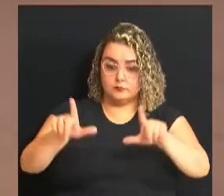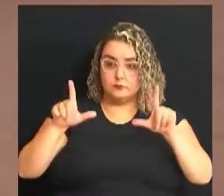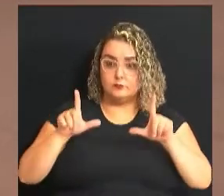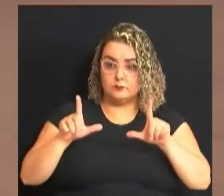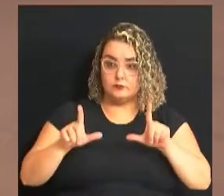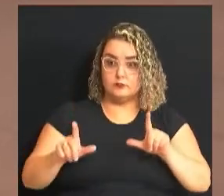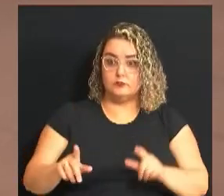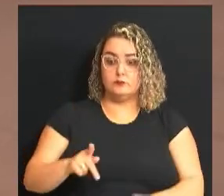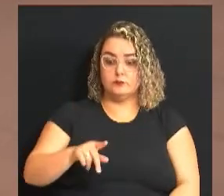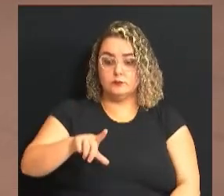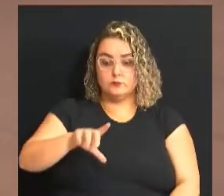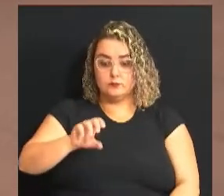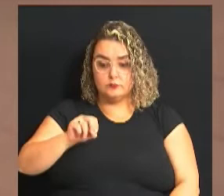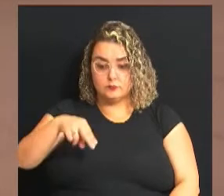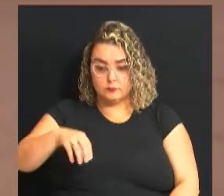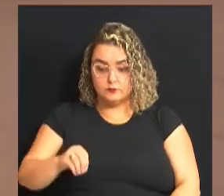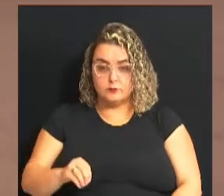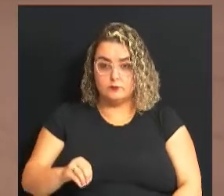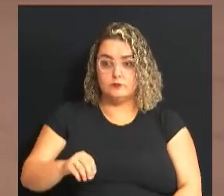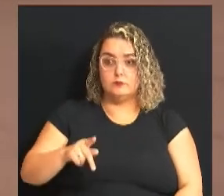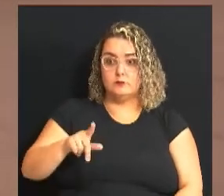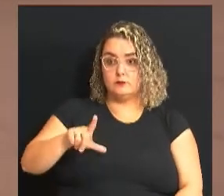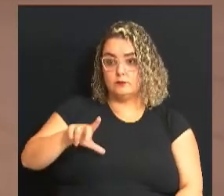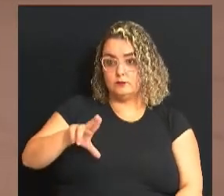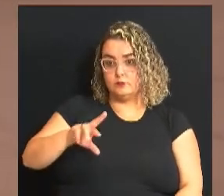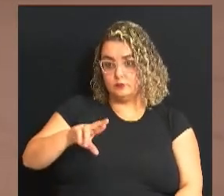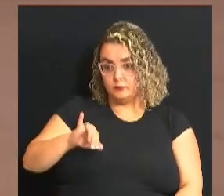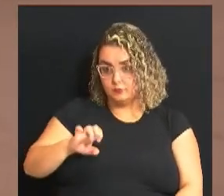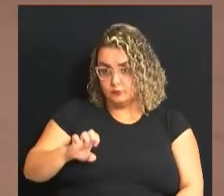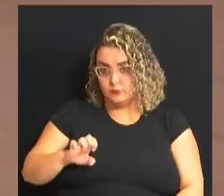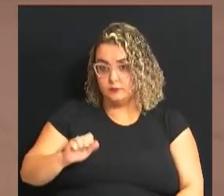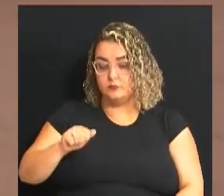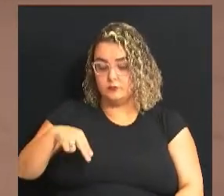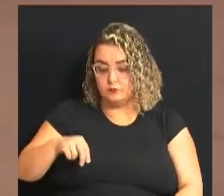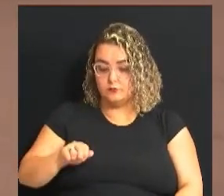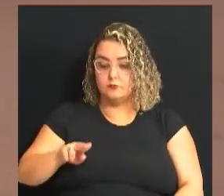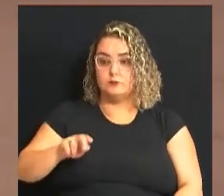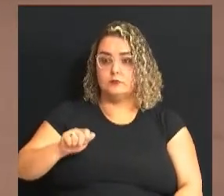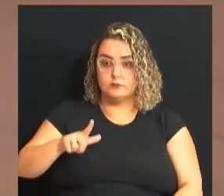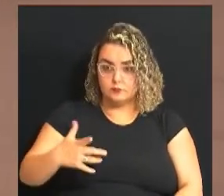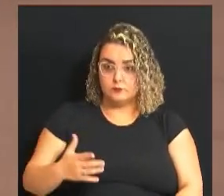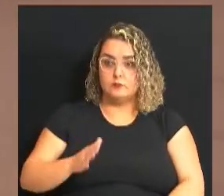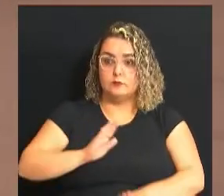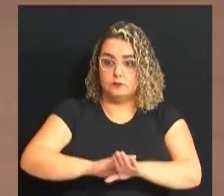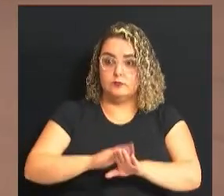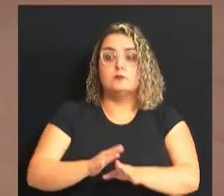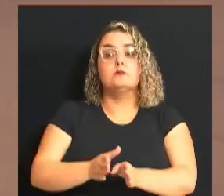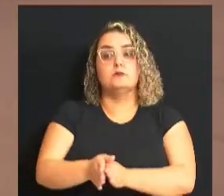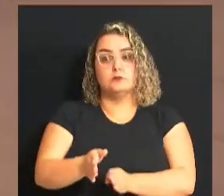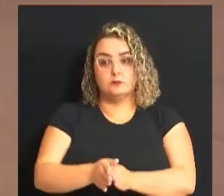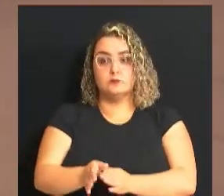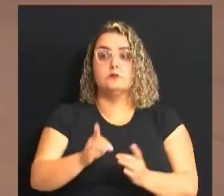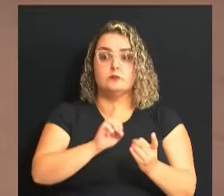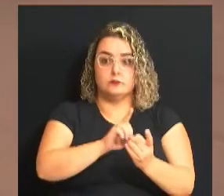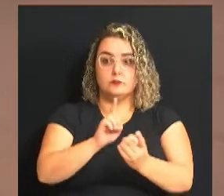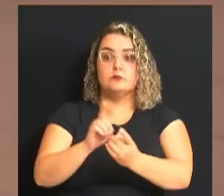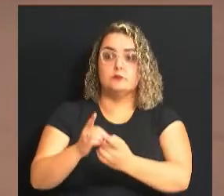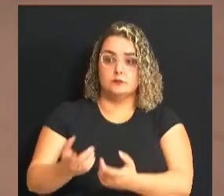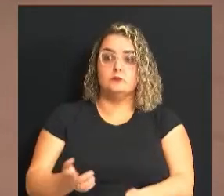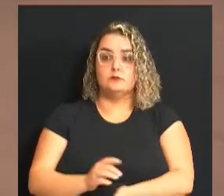plurianual. Então, em relação ao suporte de competência do município para o funcionamento do Conselho, está atendida esse